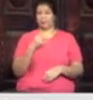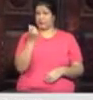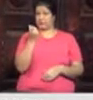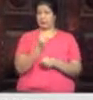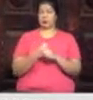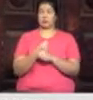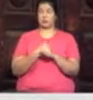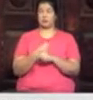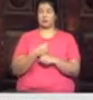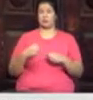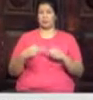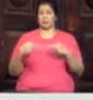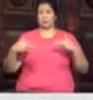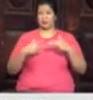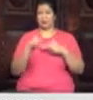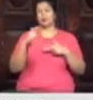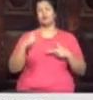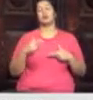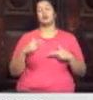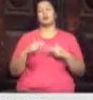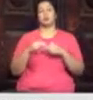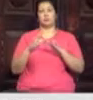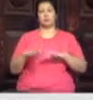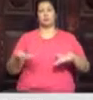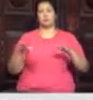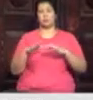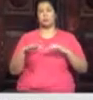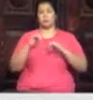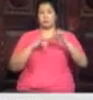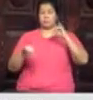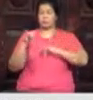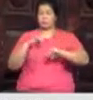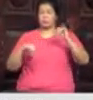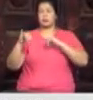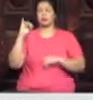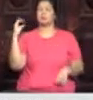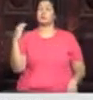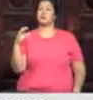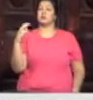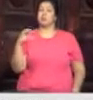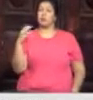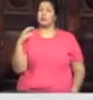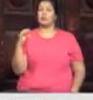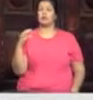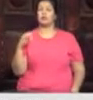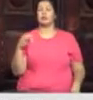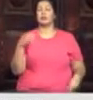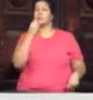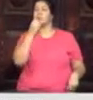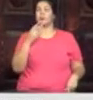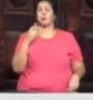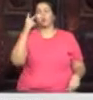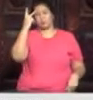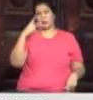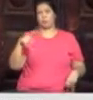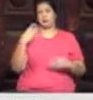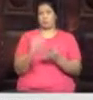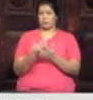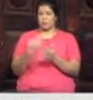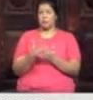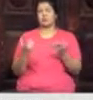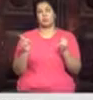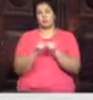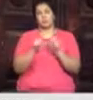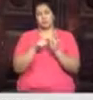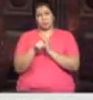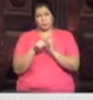aproximadamente foi inaugurado, um importante espaço de divulgação da ciência, de iniciação à ciência para estudantes, pesquisadores, enfim.